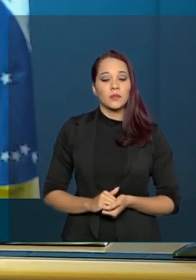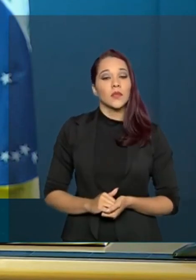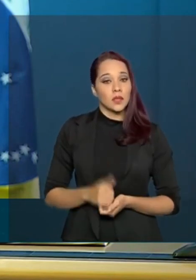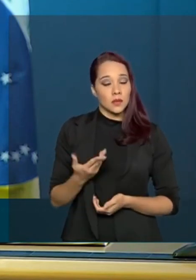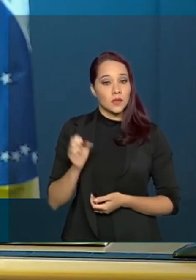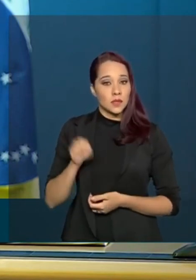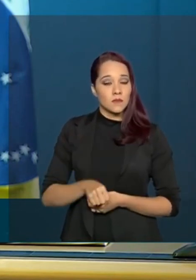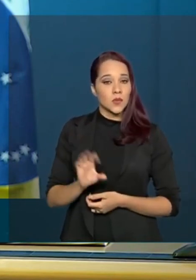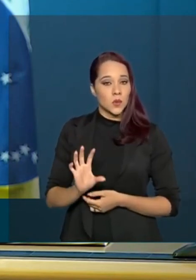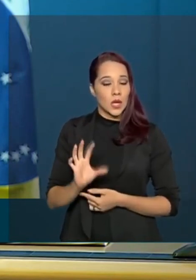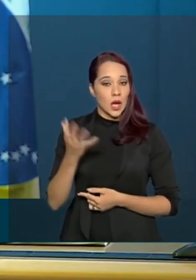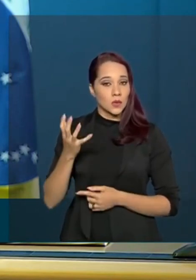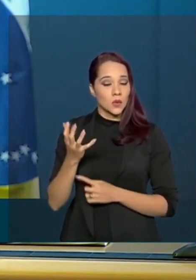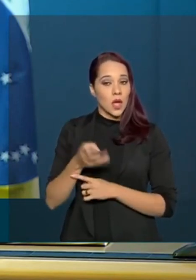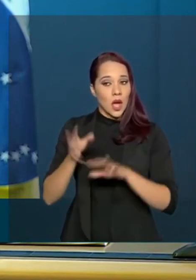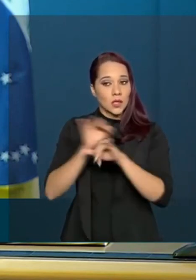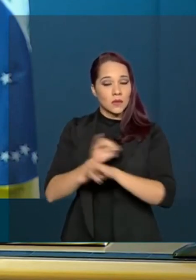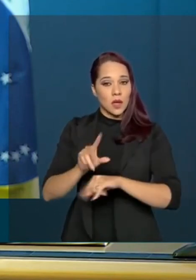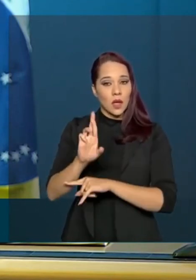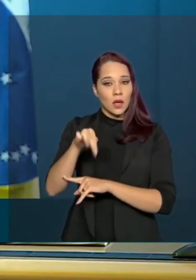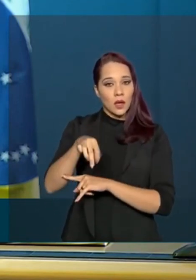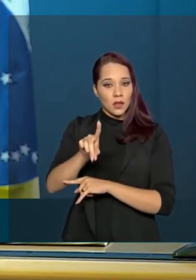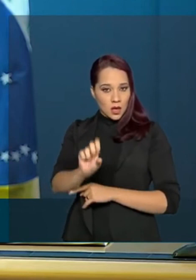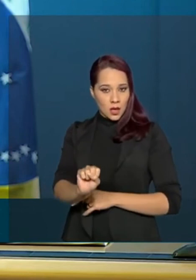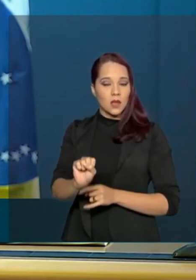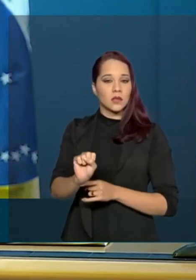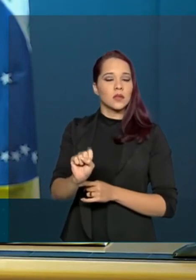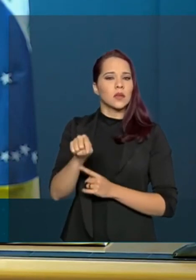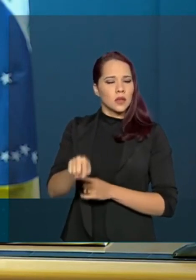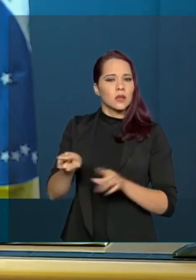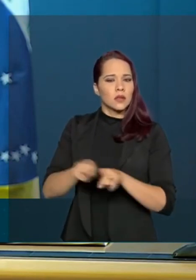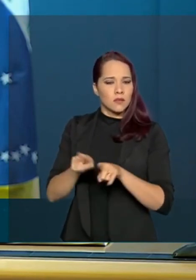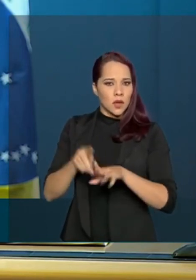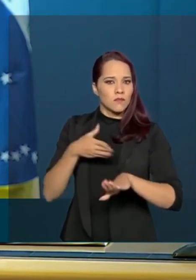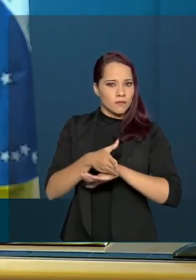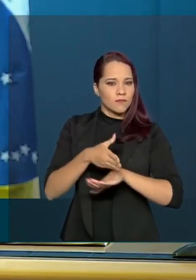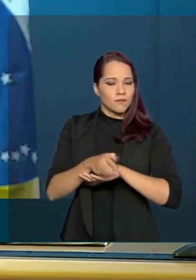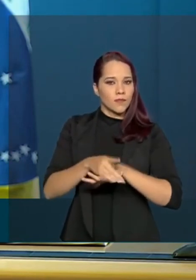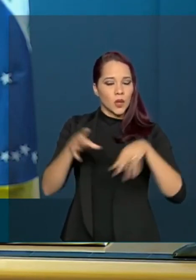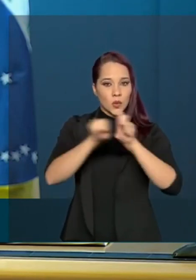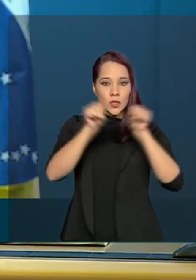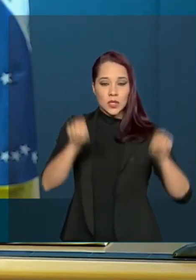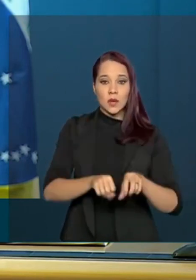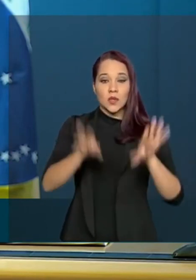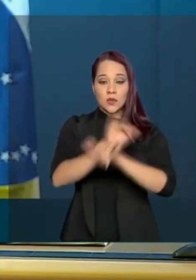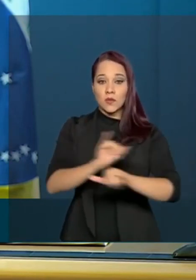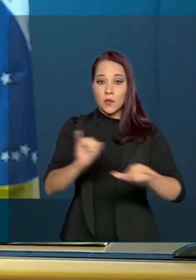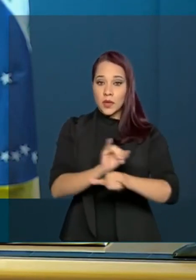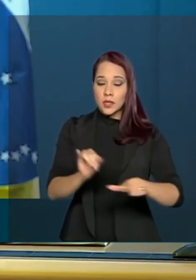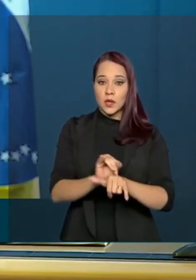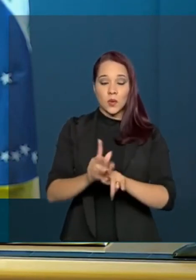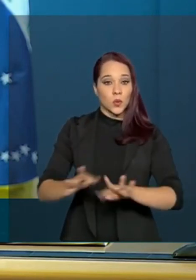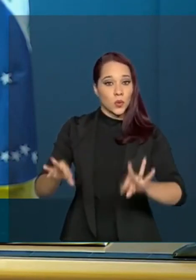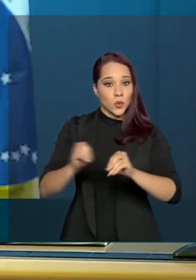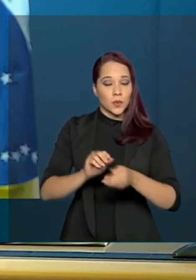os dados da RNDS, eles fazem parte já dentro do sistema de informação como um